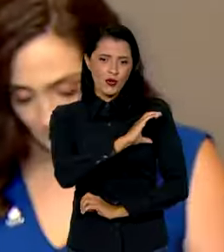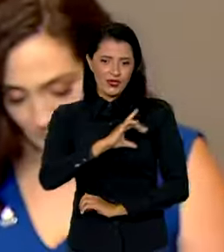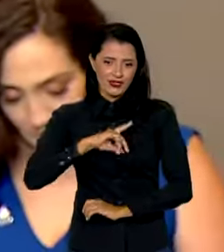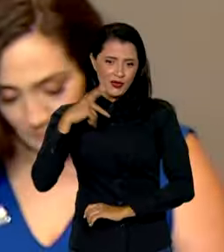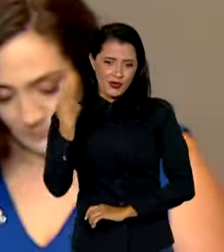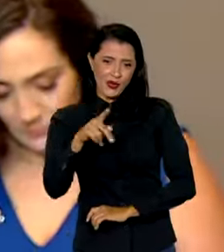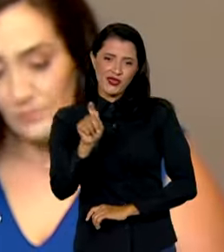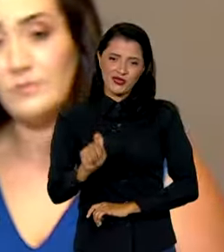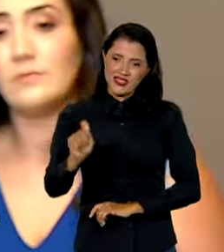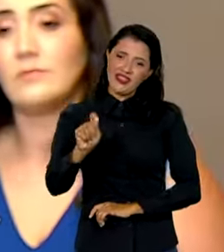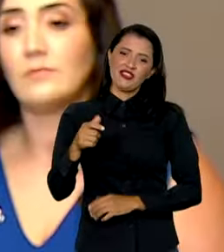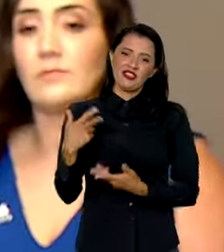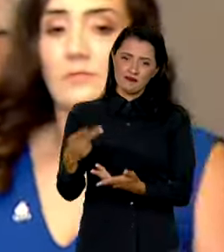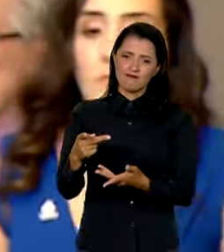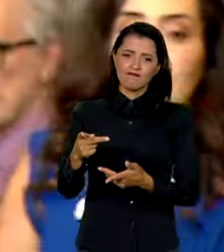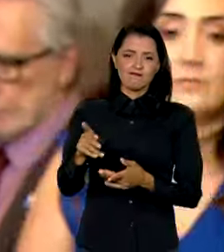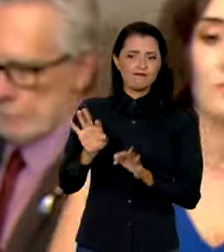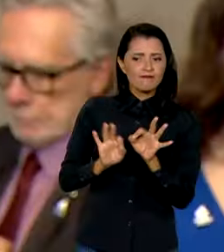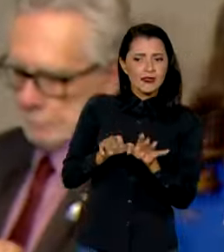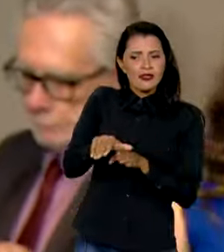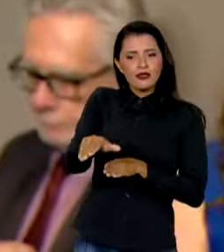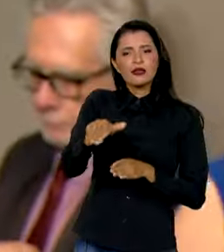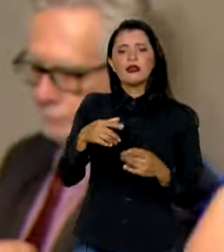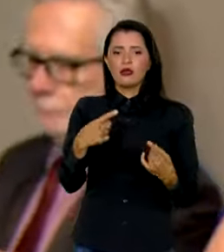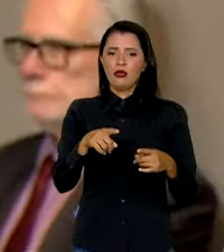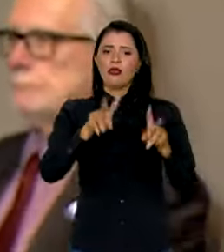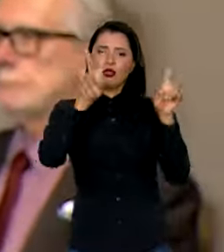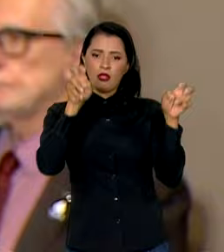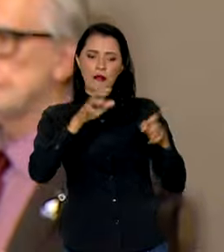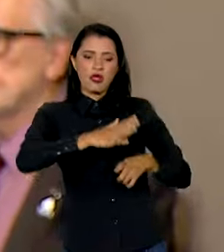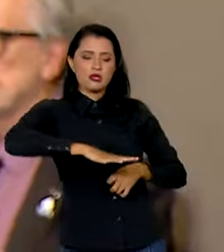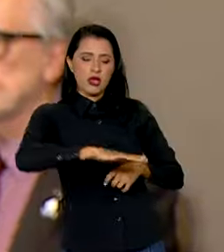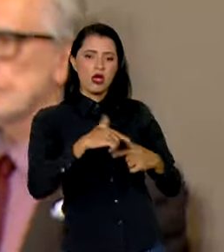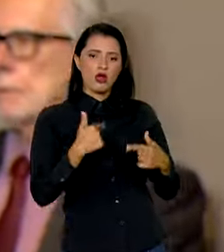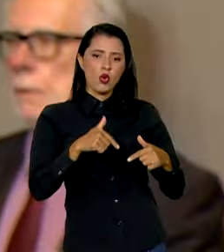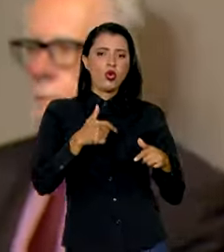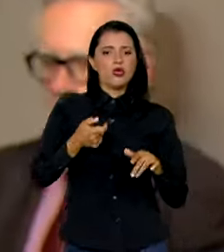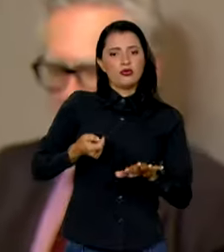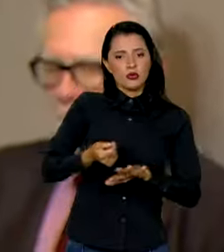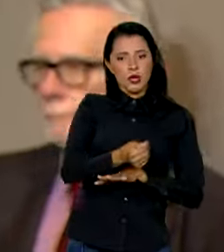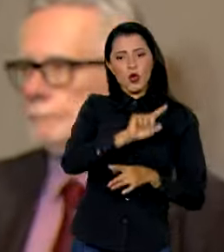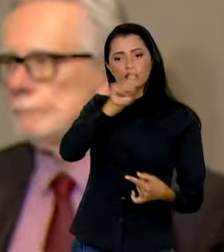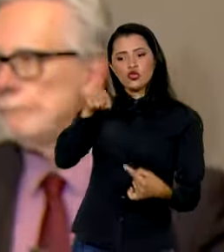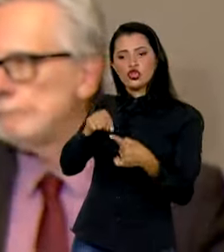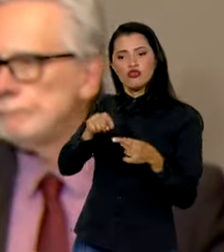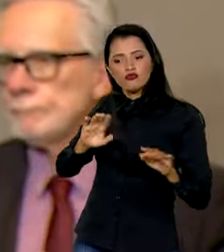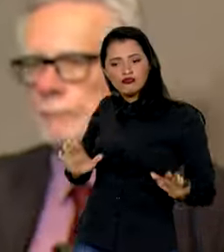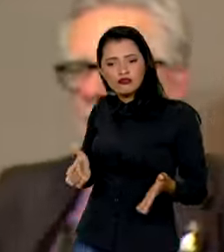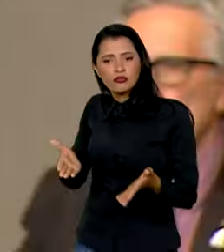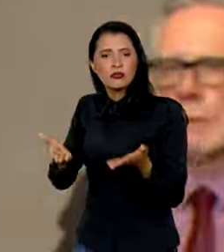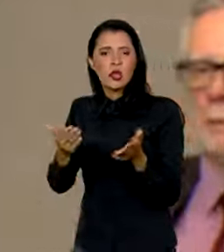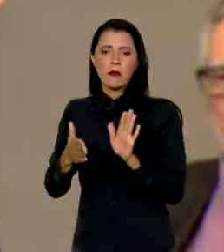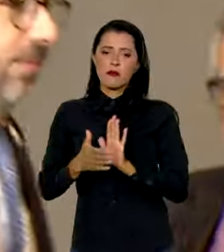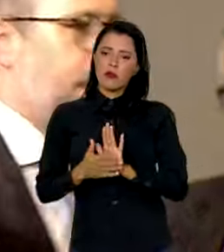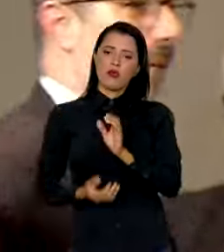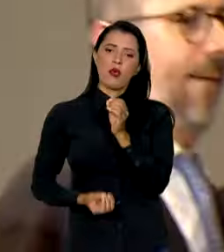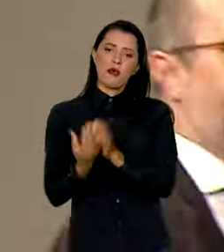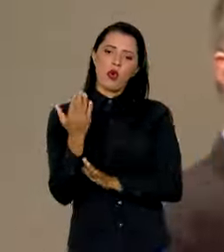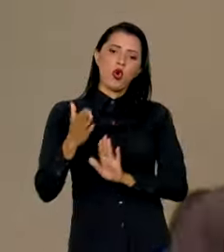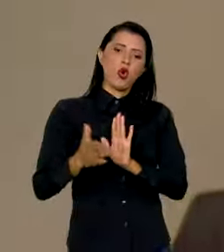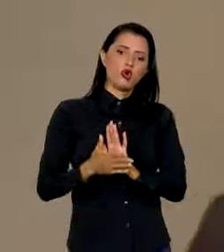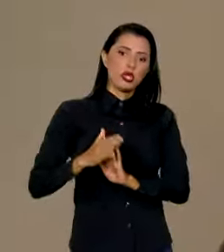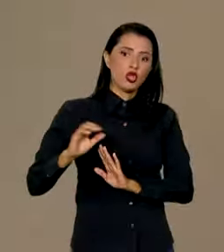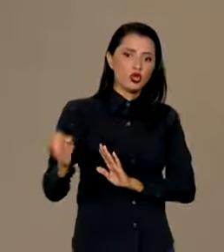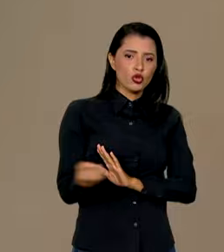da sociedade civil, que trabalham com combate à desinformação, com a missão de desenvolverem uma proposta inédita